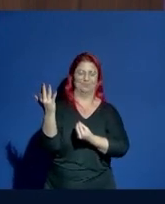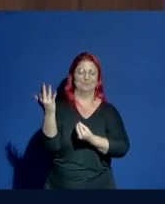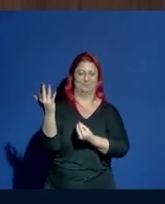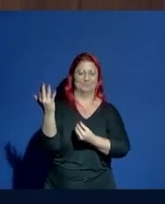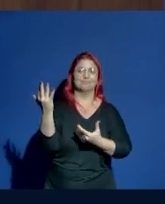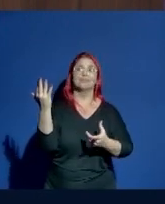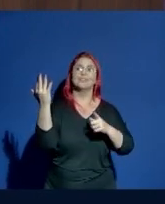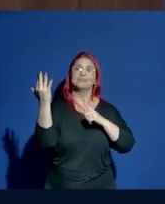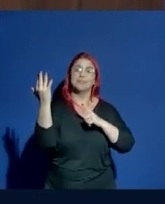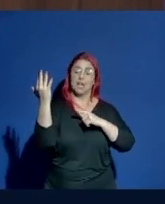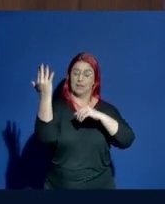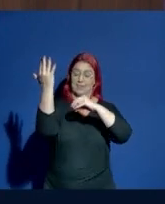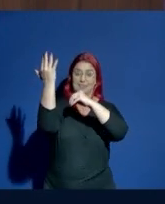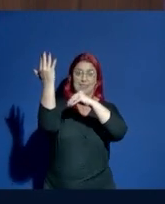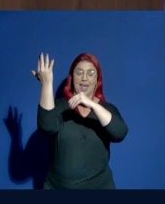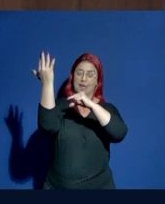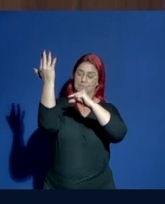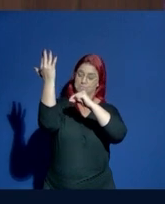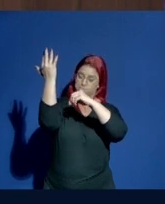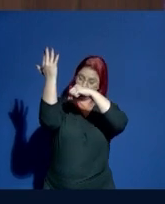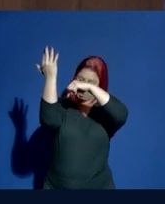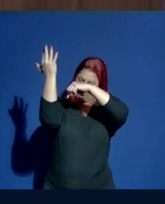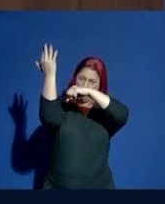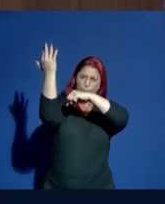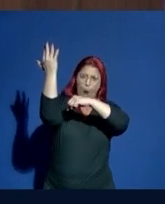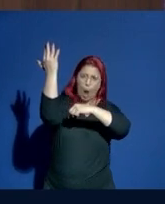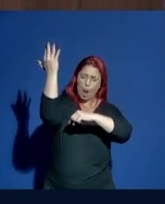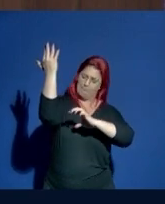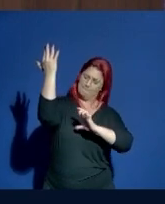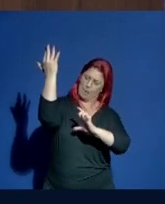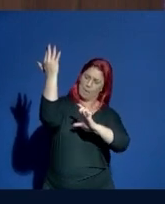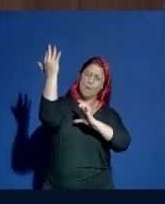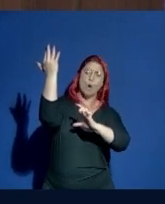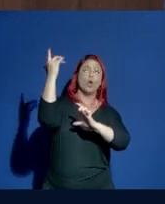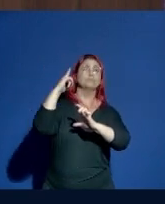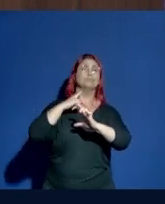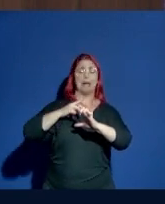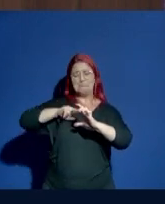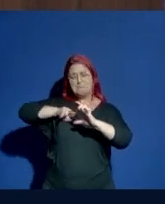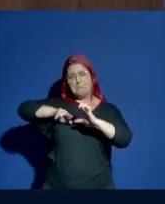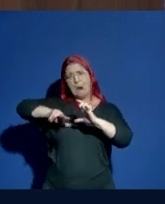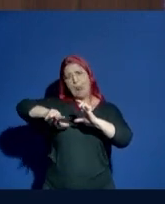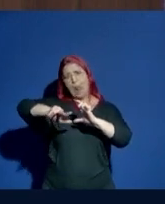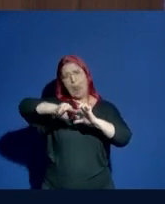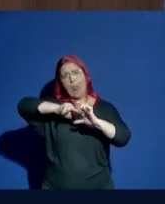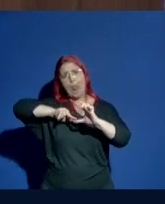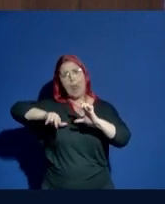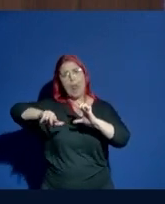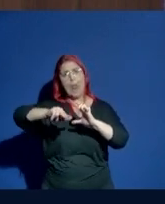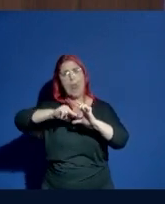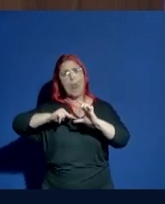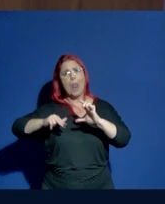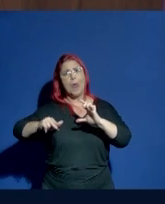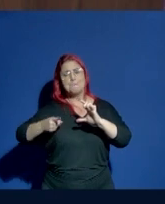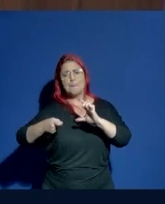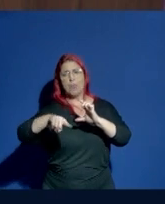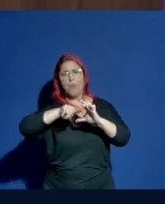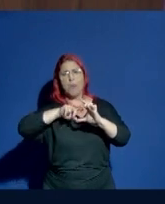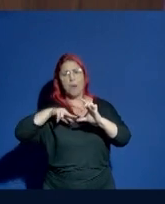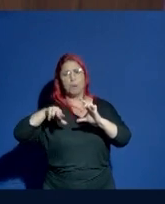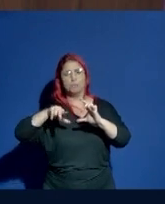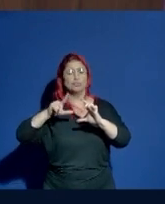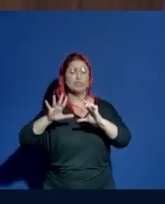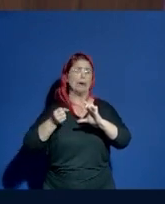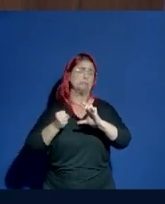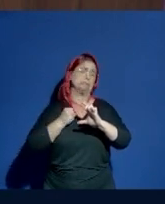1, 2 centímetros de terra, nós temos milhões, bilhões de micro-organismos que têm uma interação que estão aí há 500